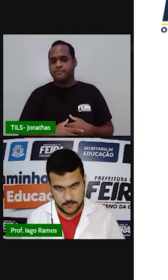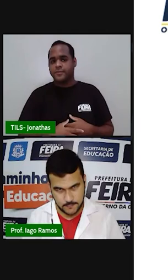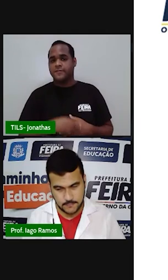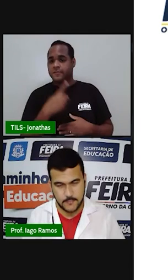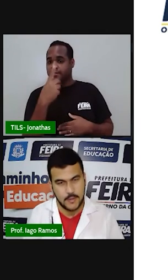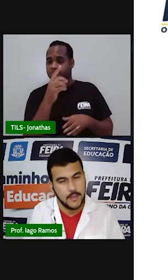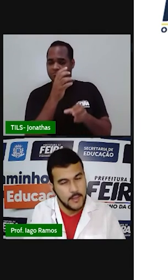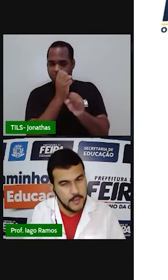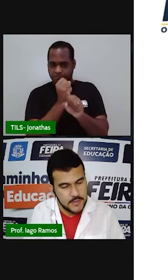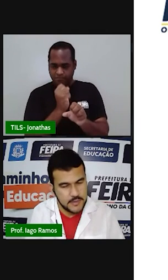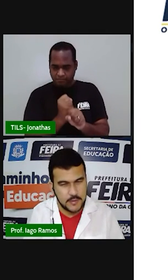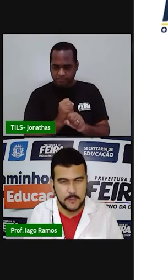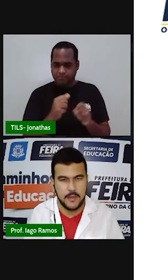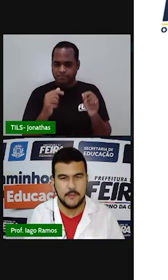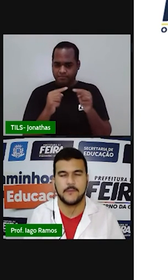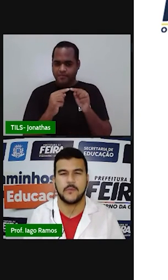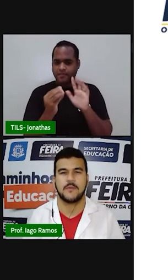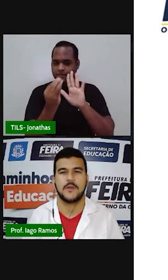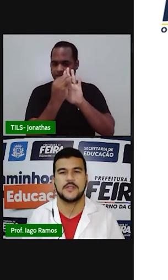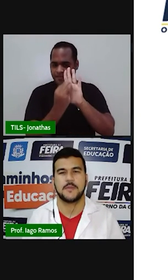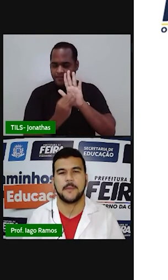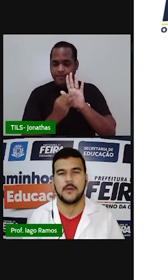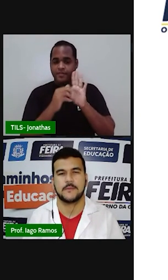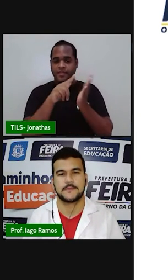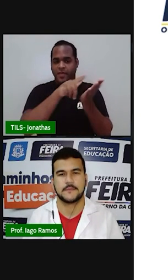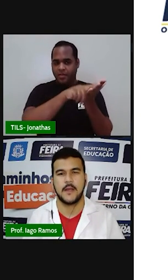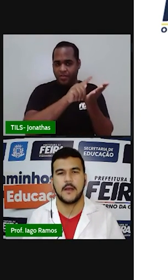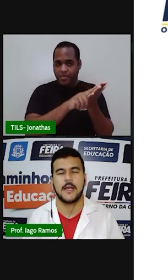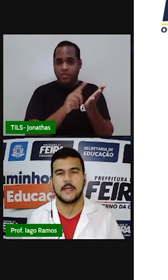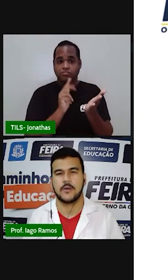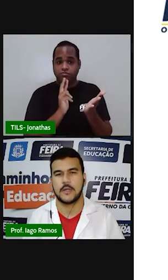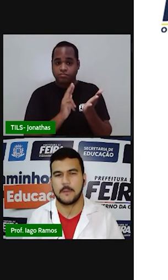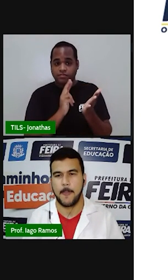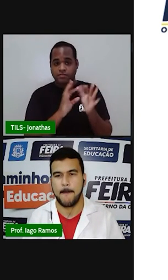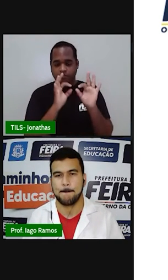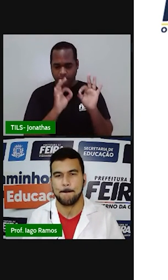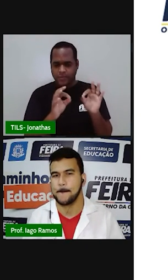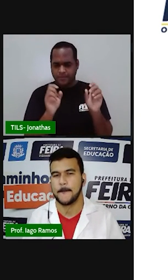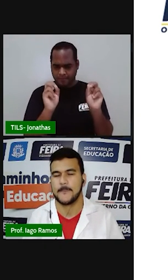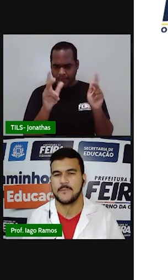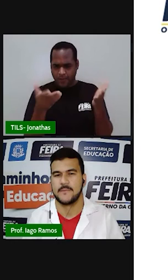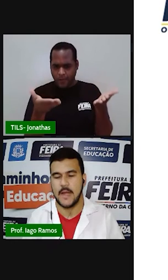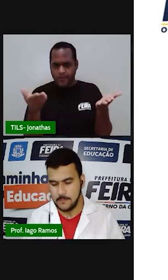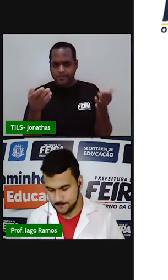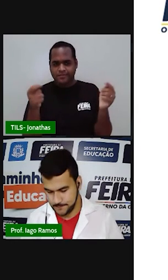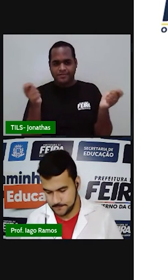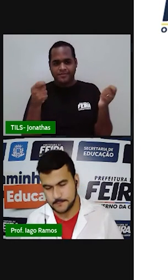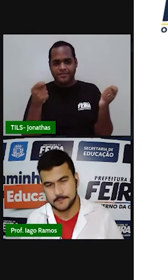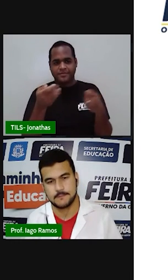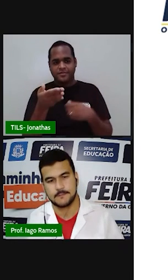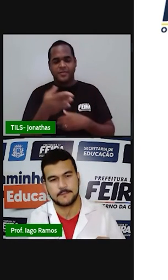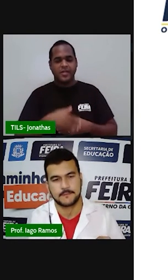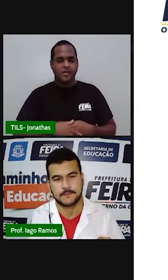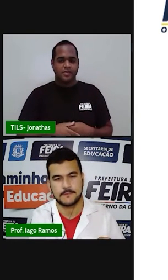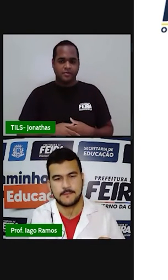contagem e registra também numa folhinha de papel, né? Aí agora, tá?